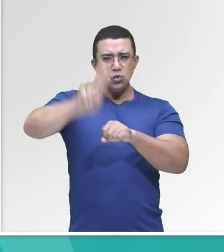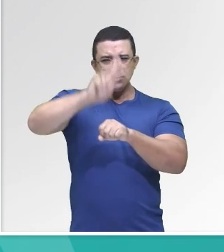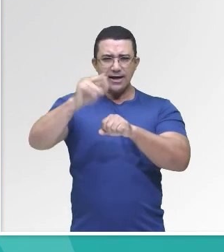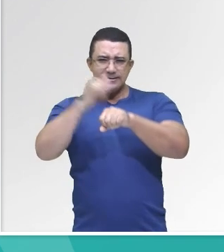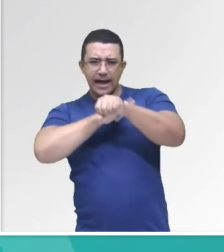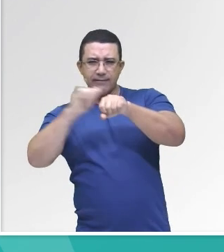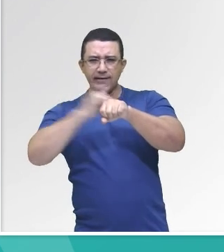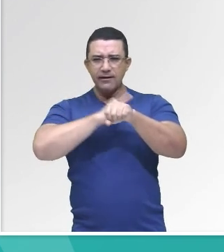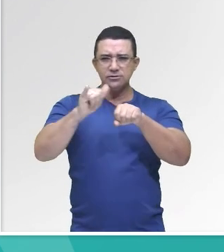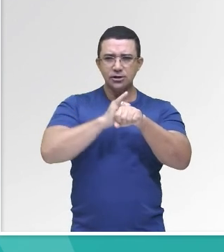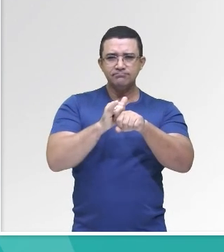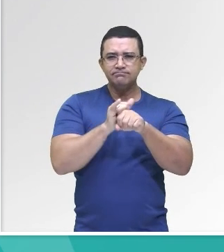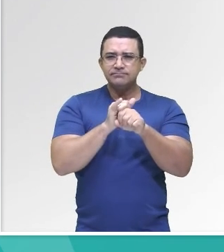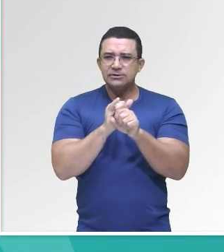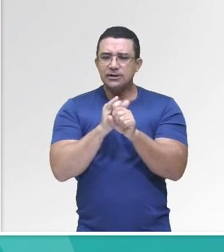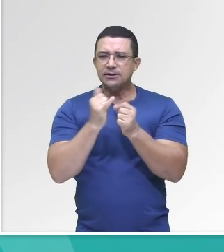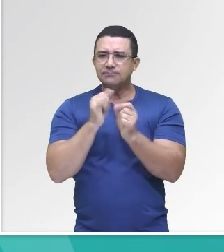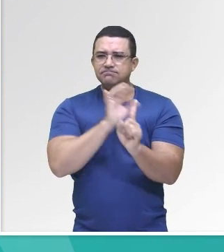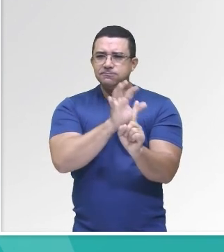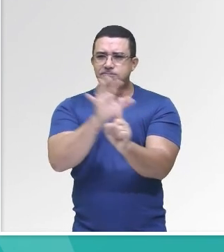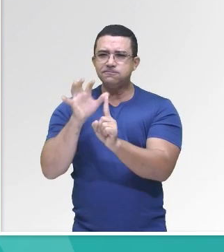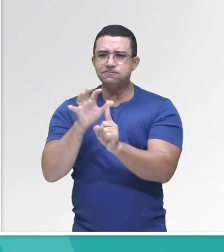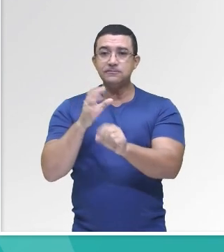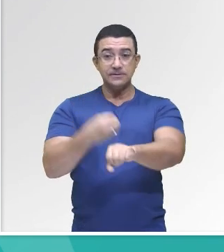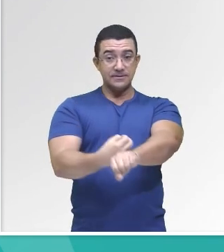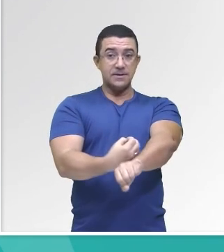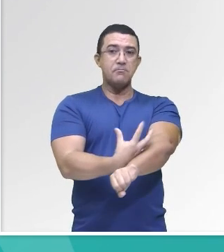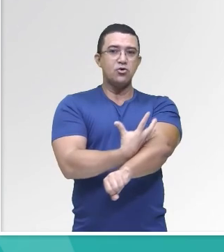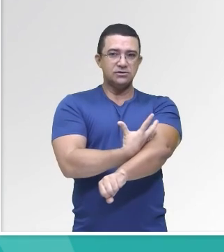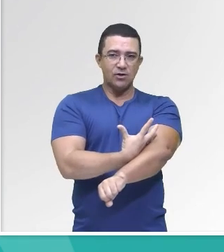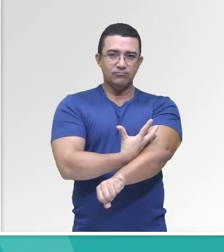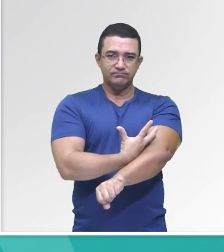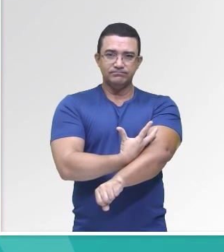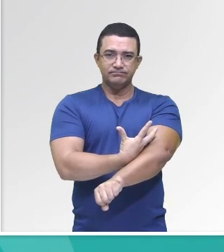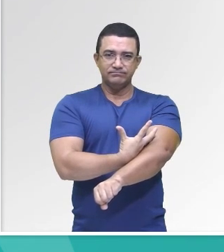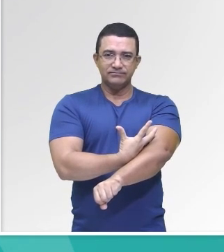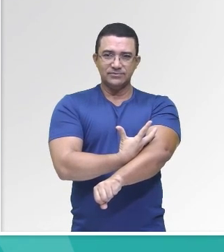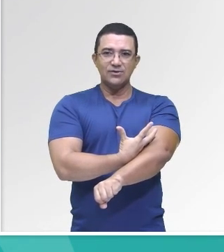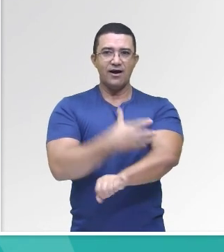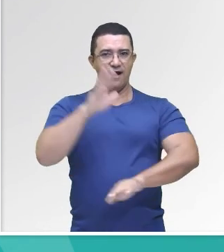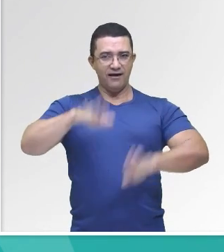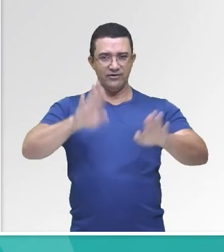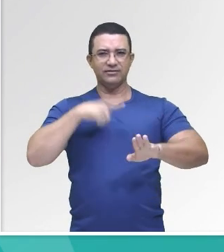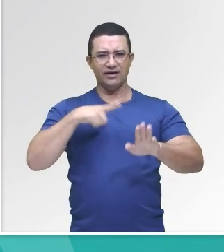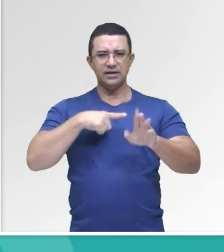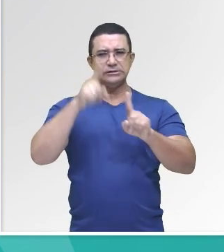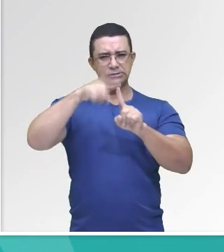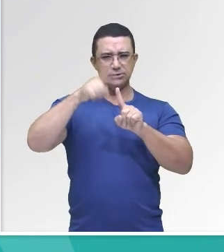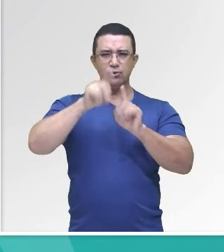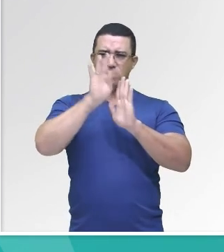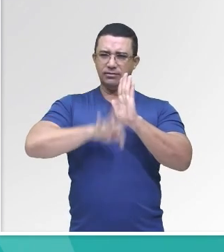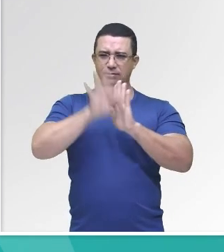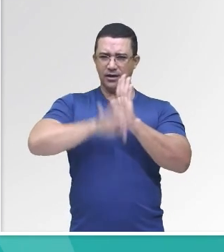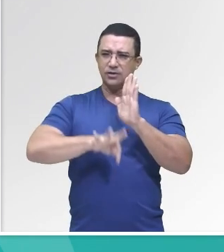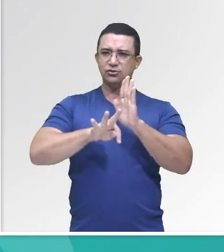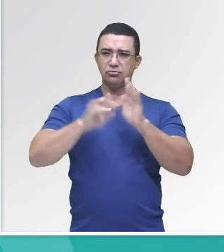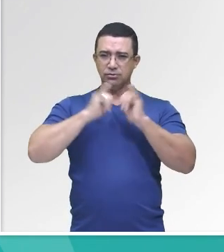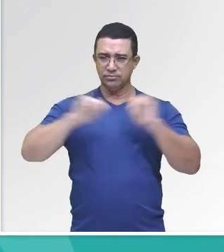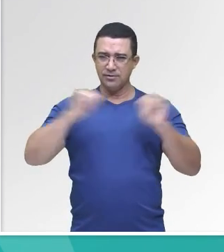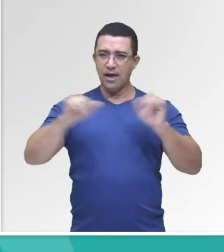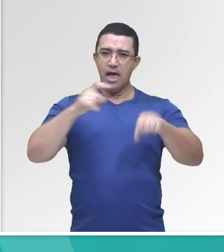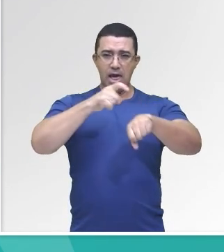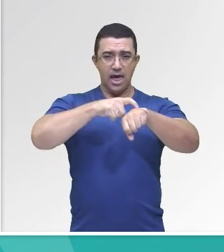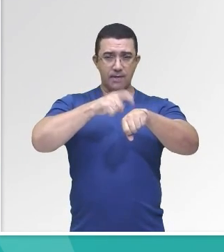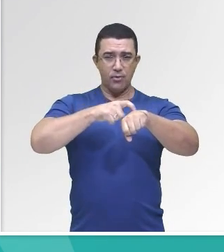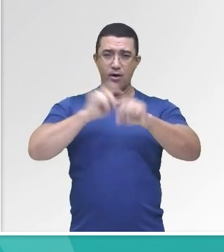Normalmente a gente costuma ter esse tipo de texto publicitário nas épocas